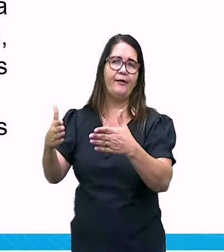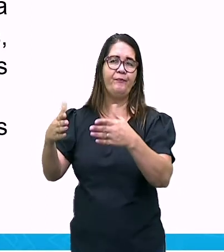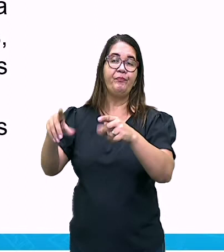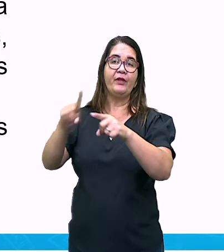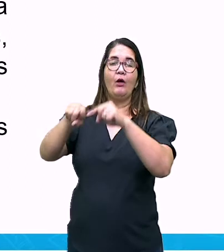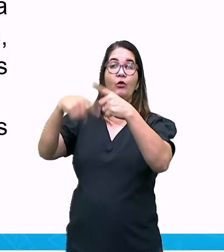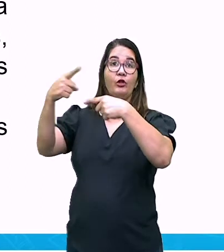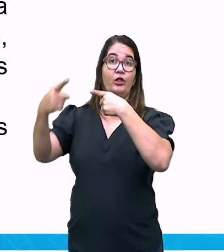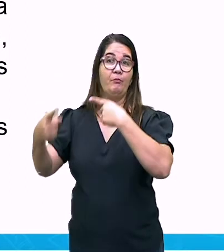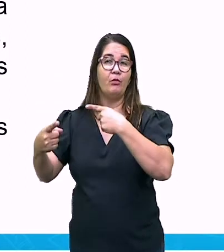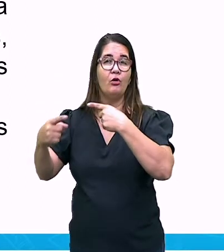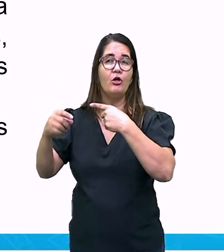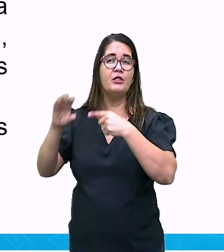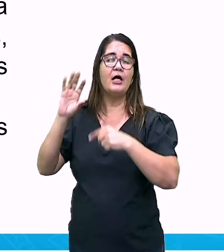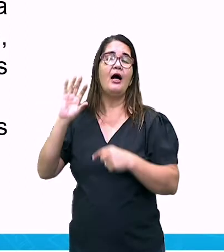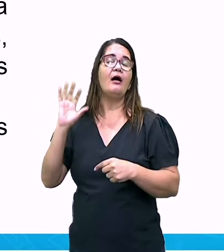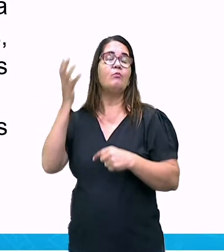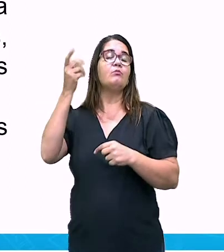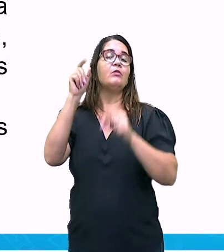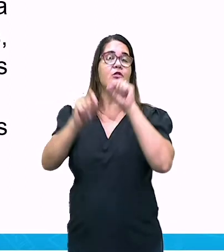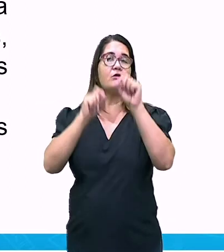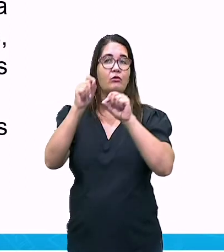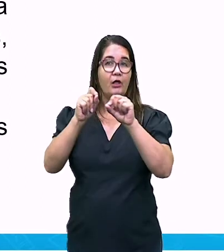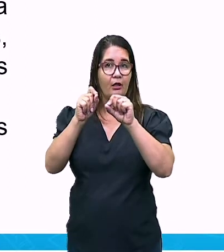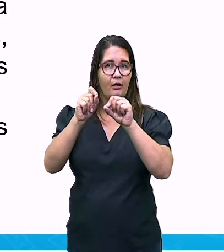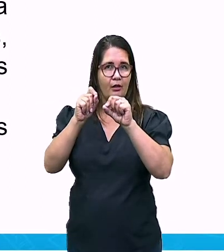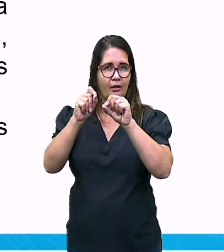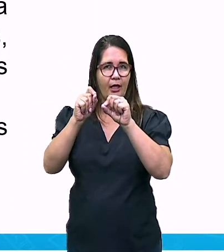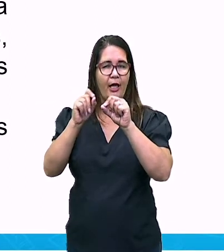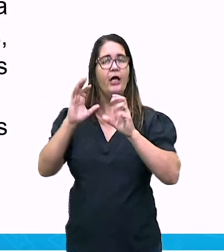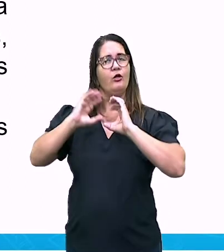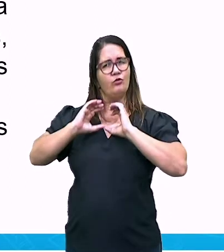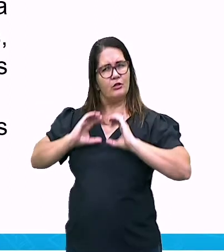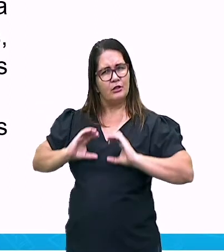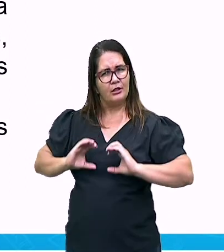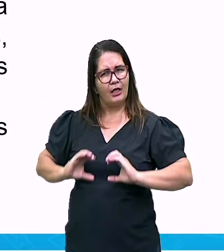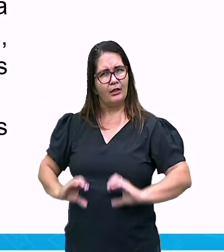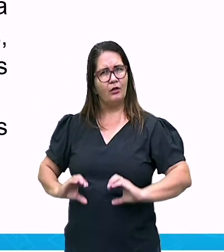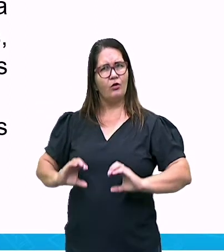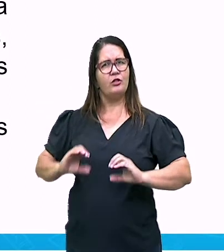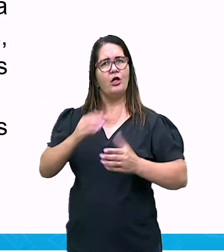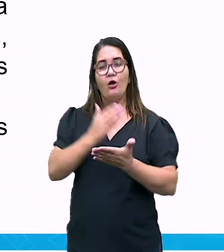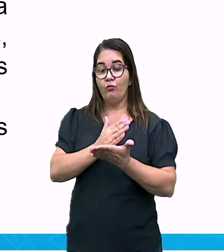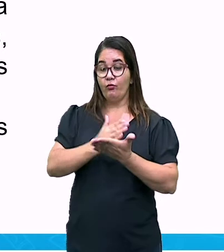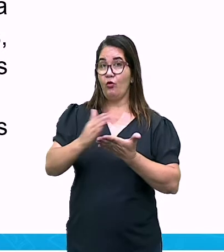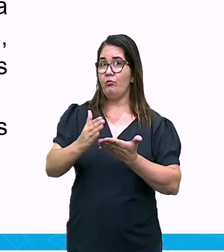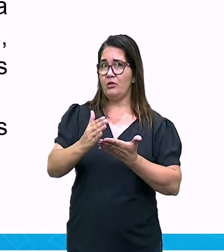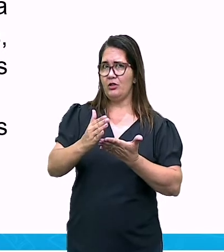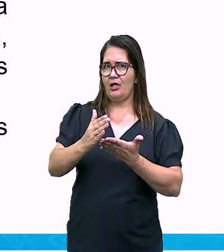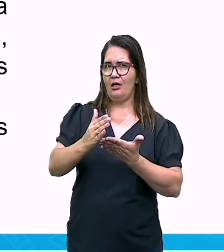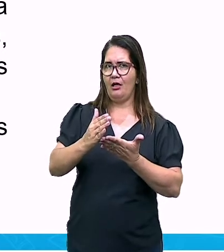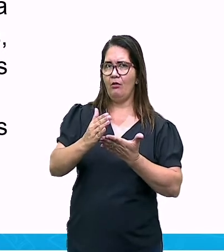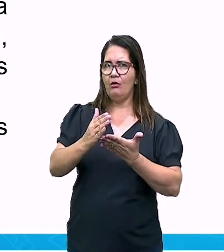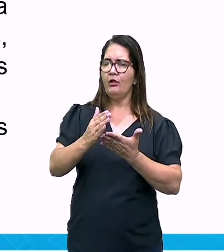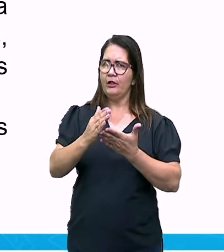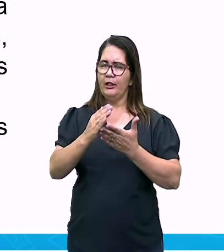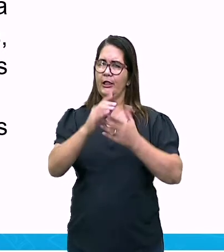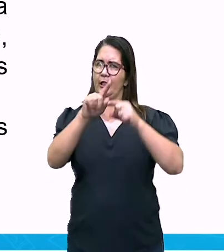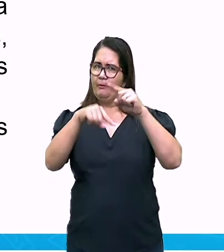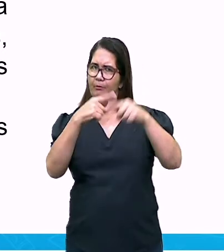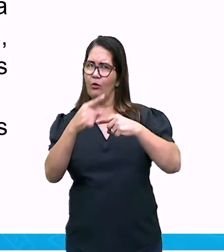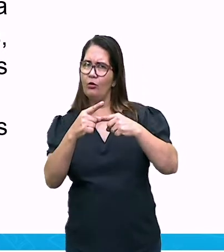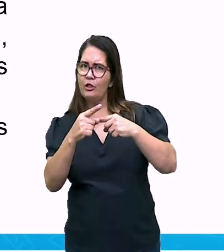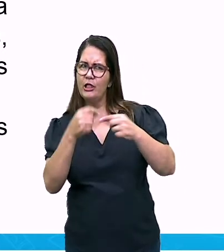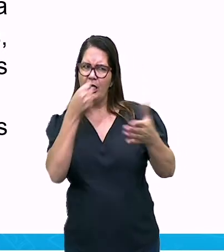nas decisões gerais. Olha só que interessante, nesse momento aqui já começou a modificar. Os cidadãos, que